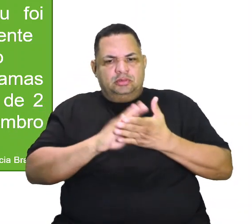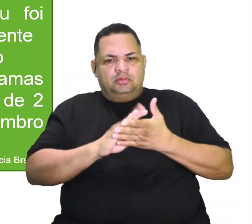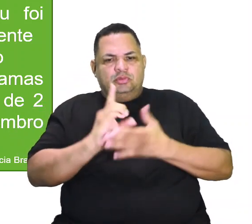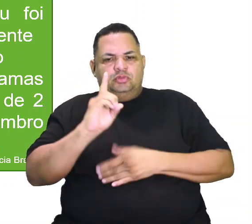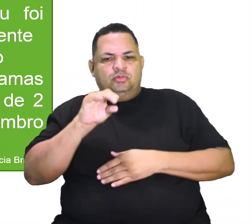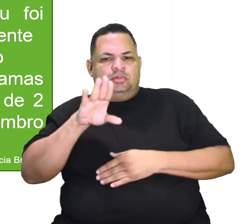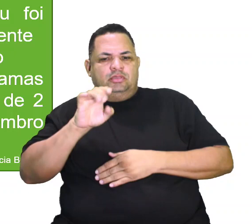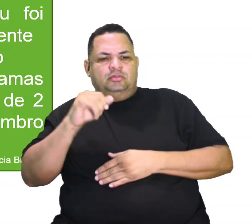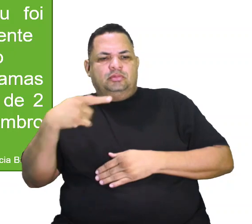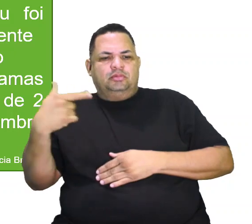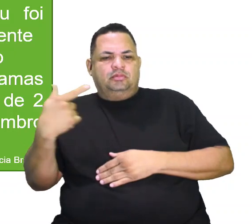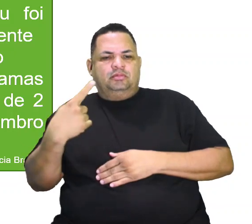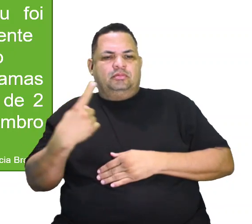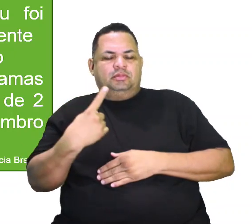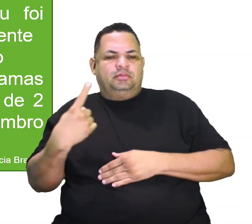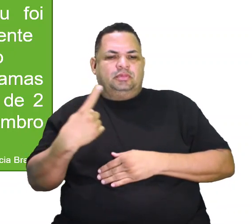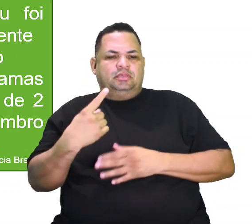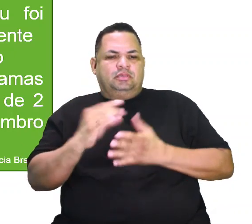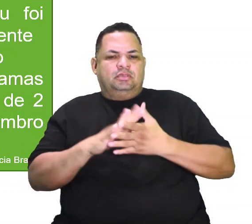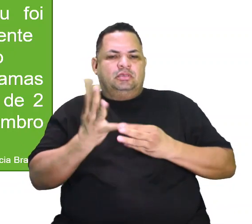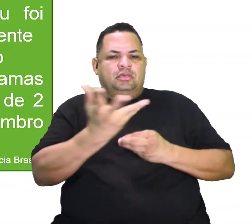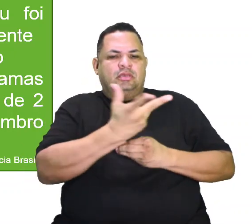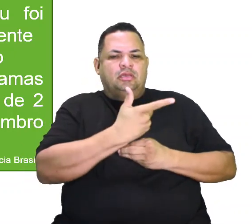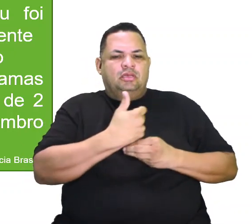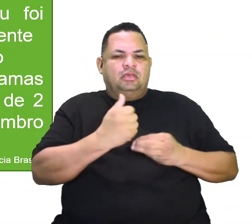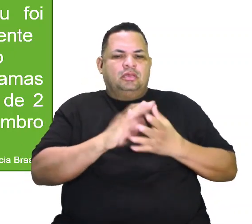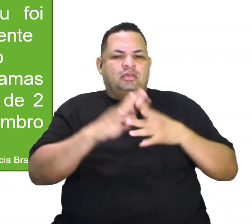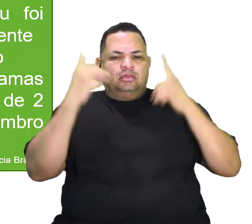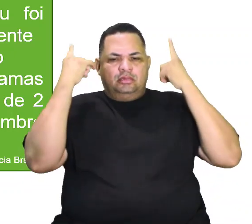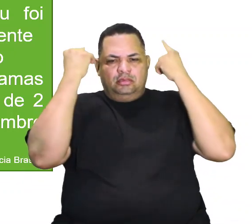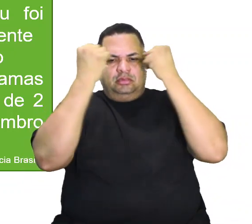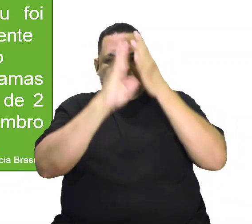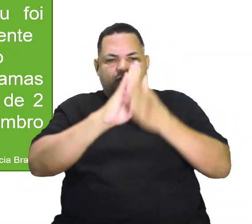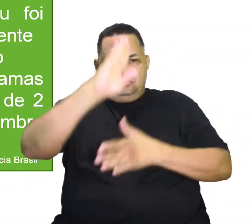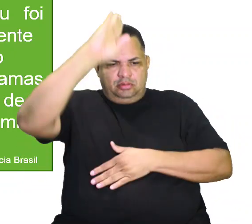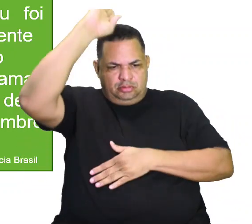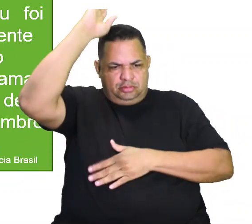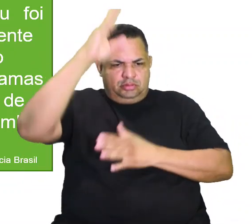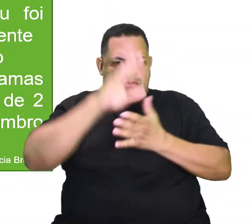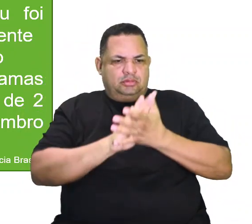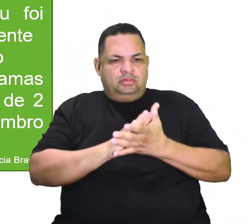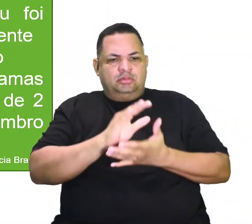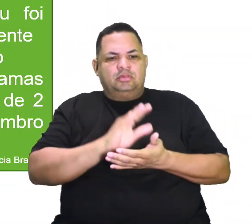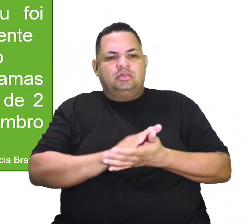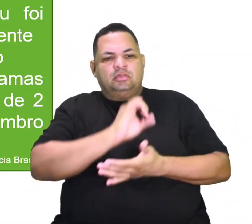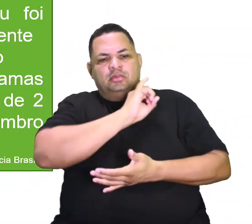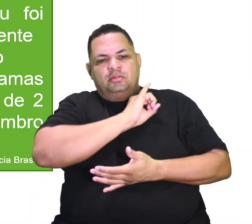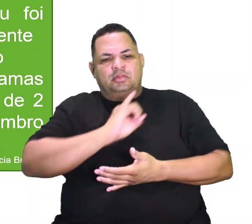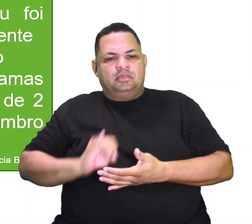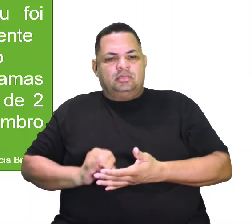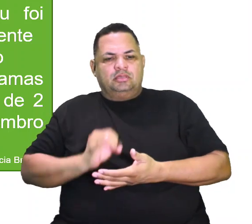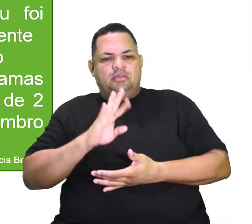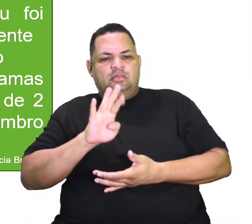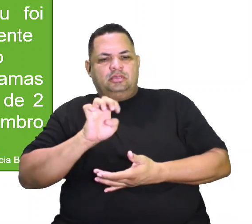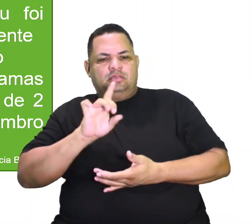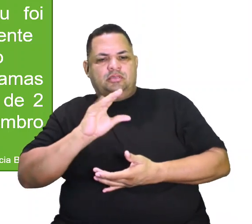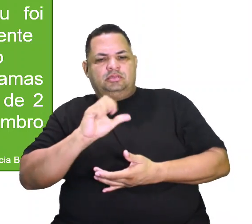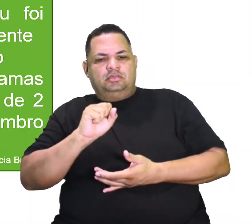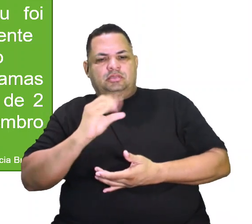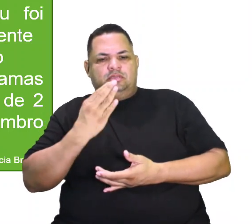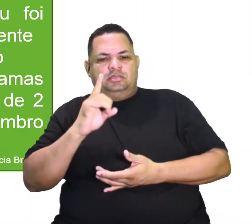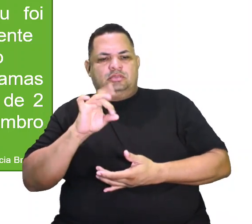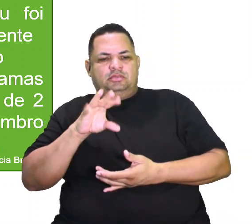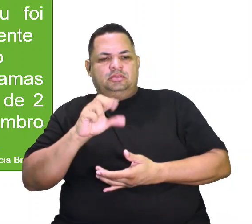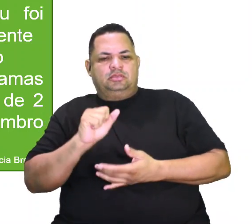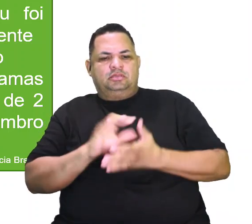Pedro I, coleção de arte e artefatos greco-romanos, da imperatriz Teresa